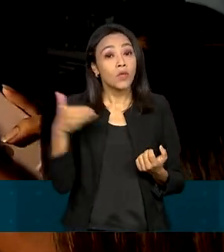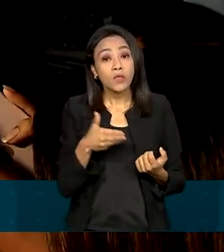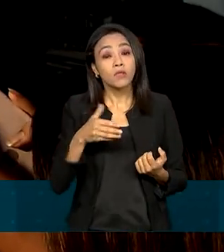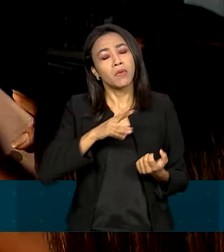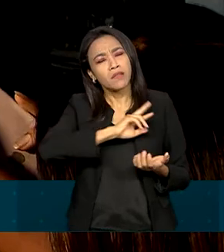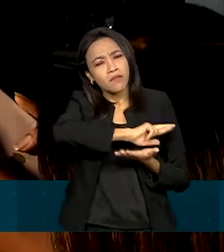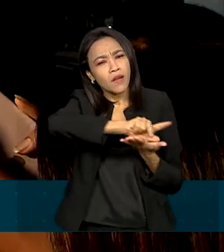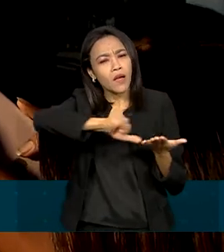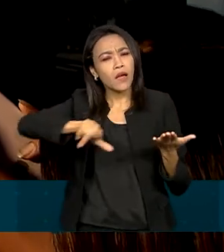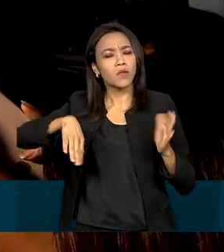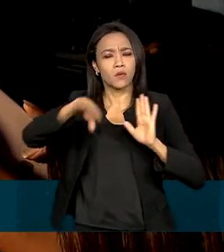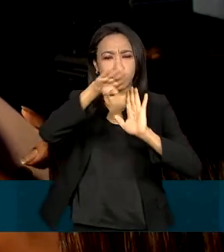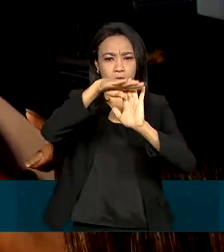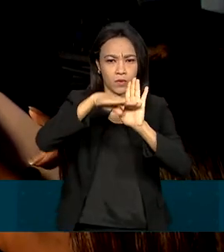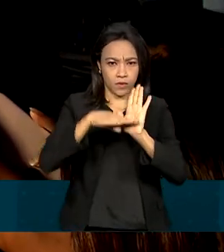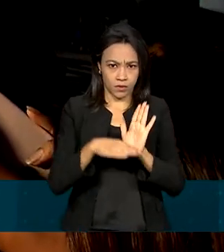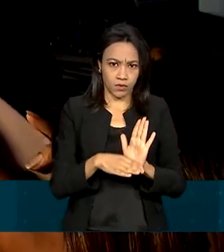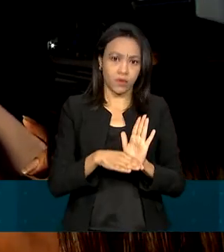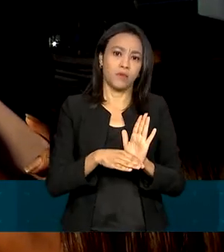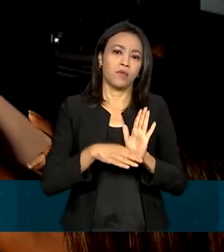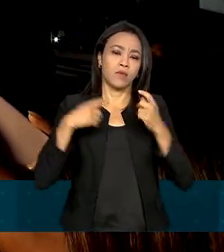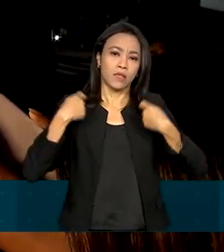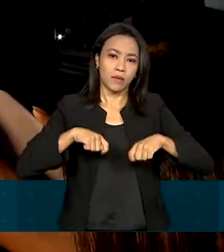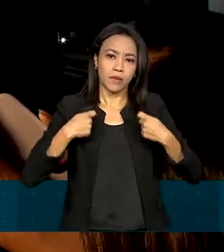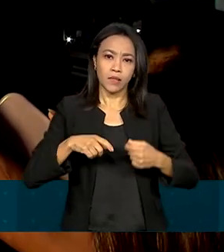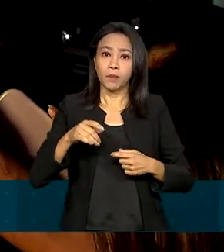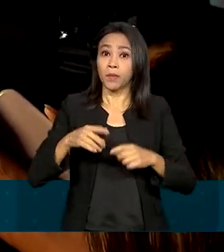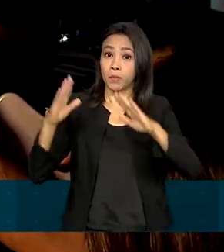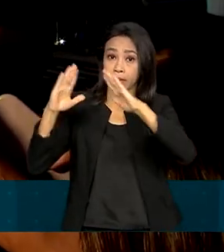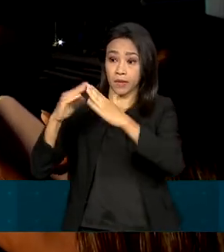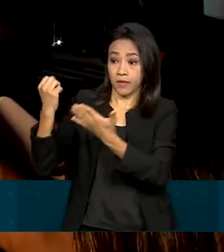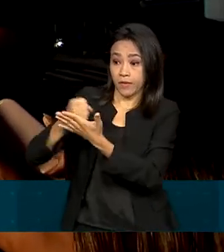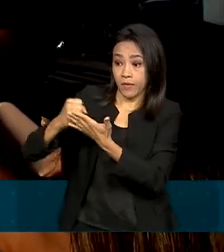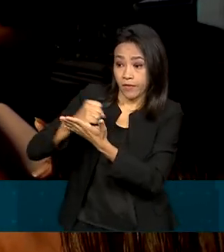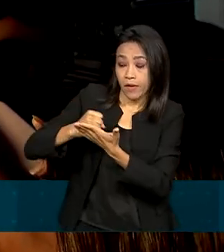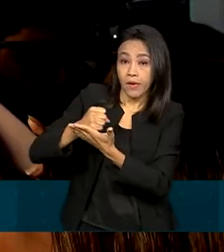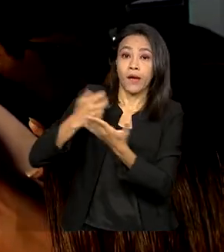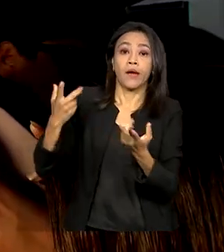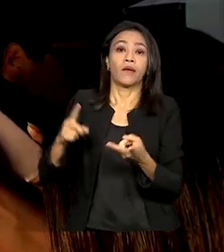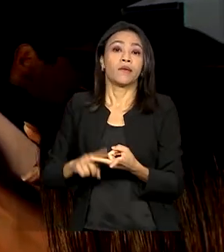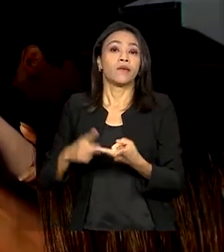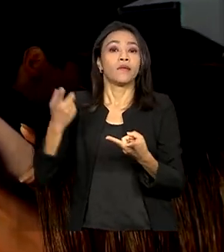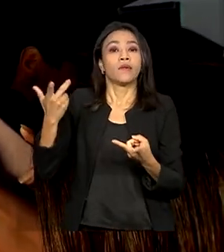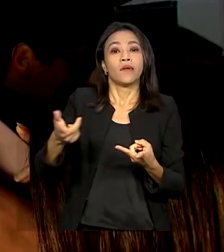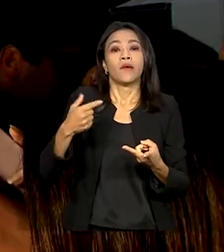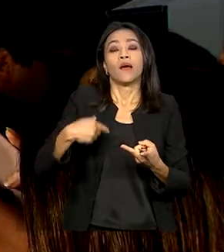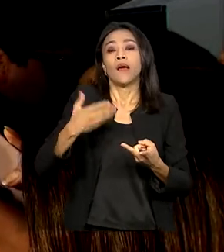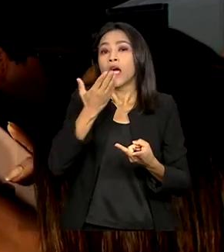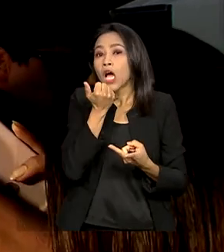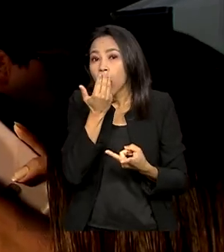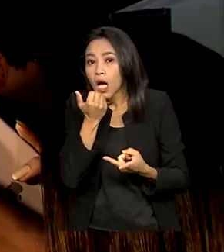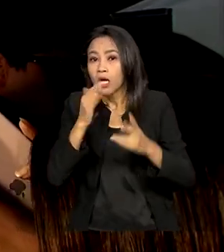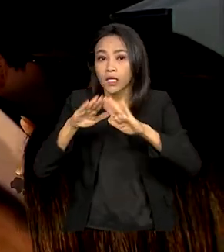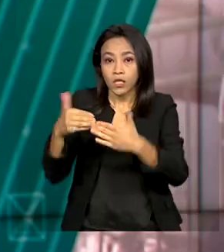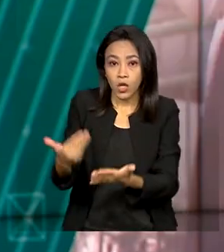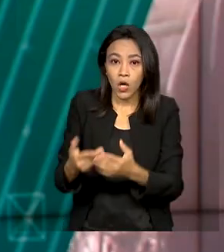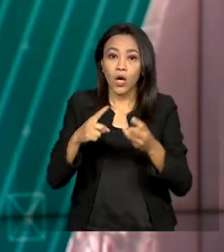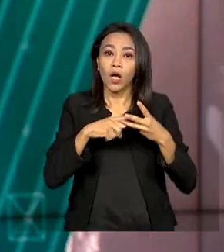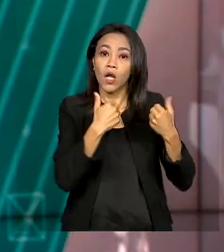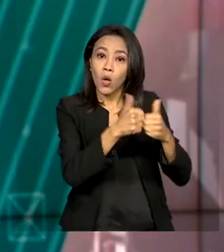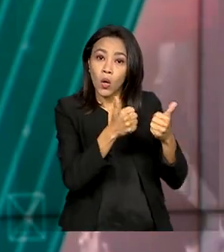vários programas é necessário como Farmácia Popular merenda escolar ônibus escolares